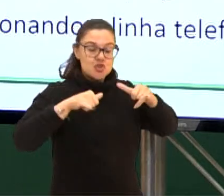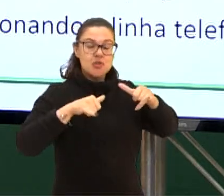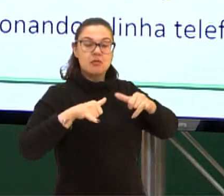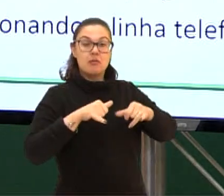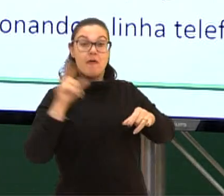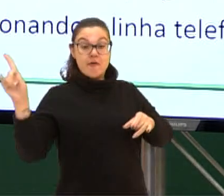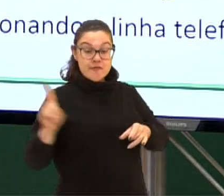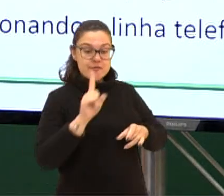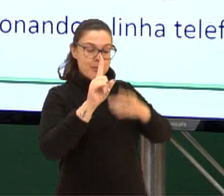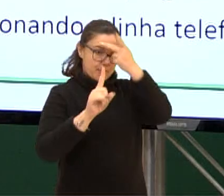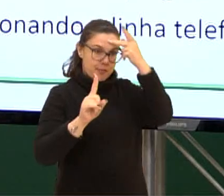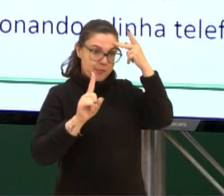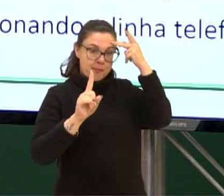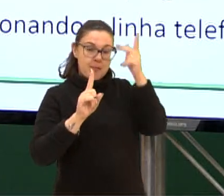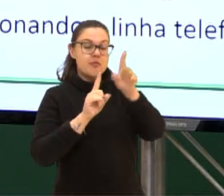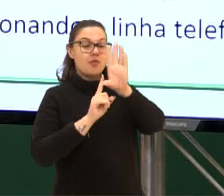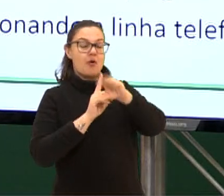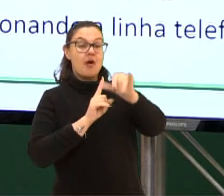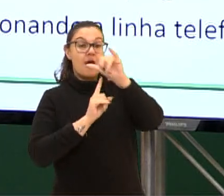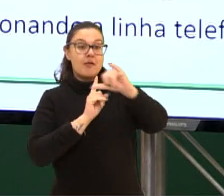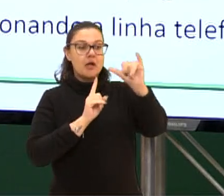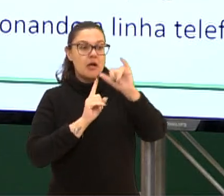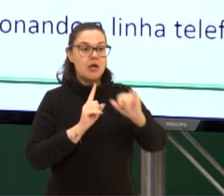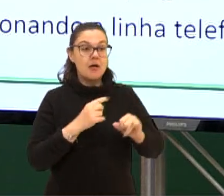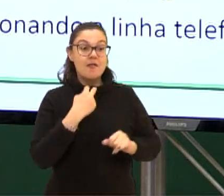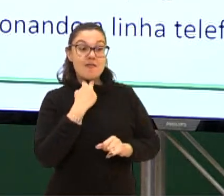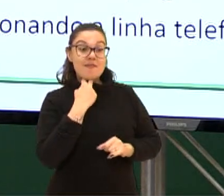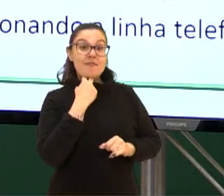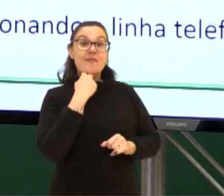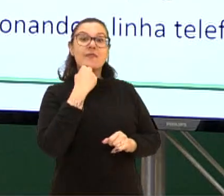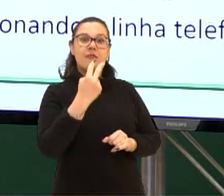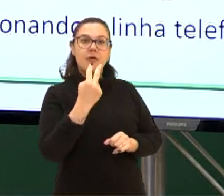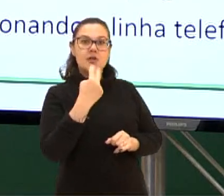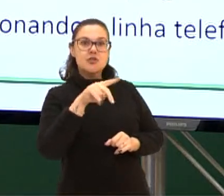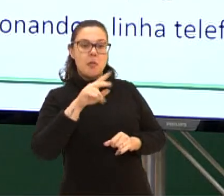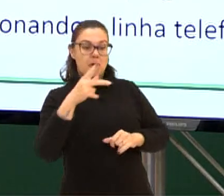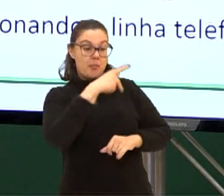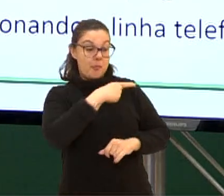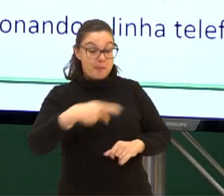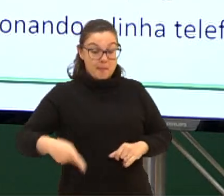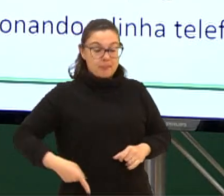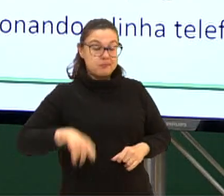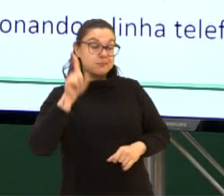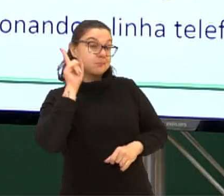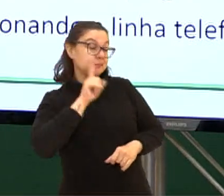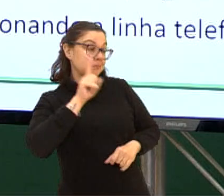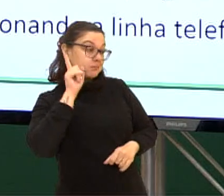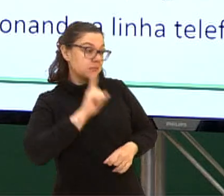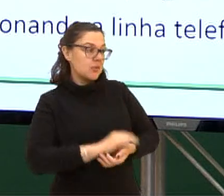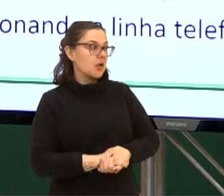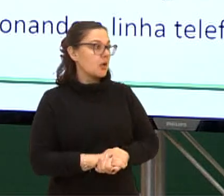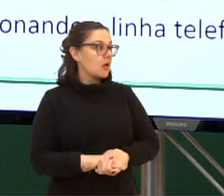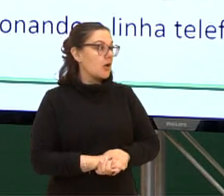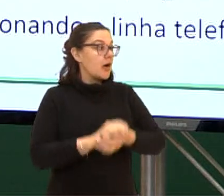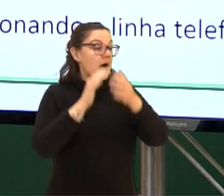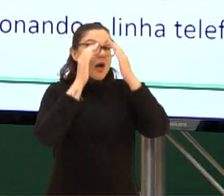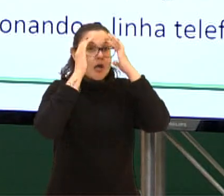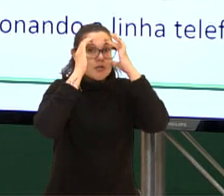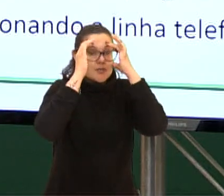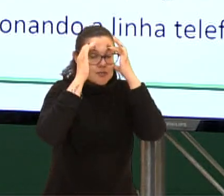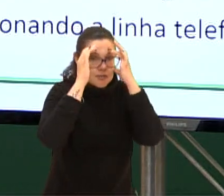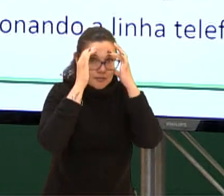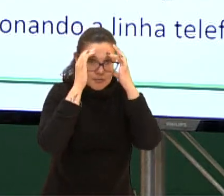uma pessoa, Cutineia, para interpretar a voz do Roosevelt, que era o presidente dos Estados Unidos. Gente, vocês não